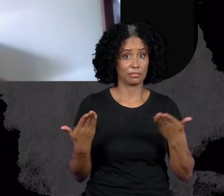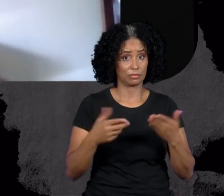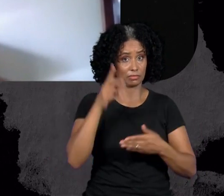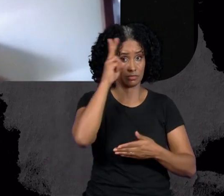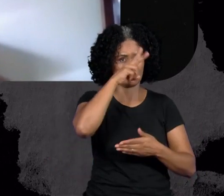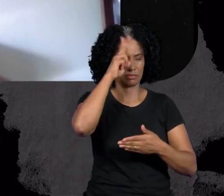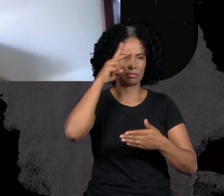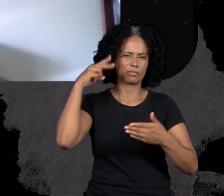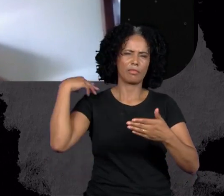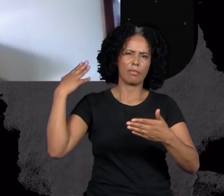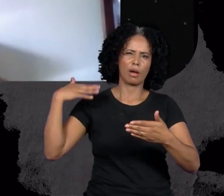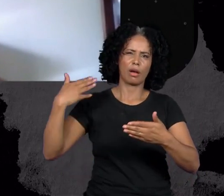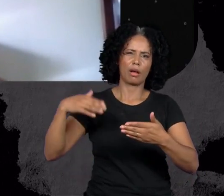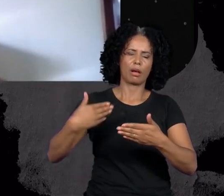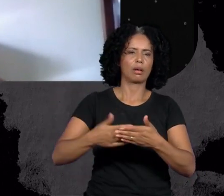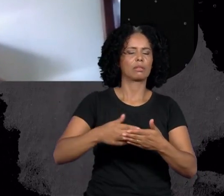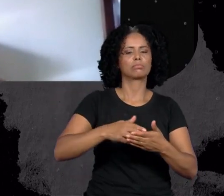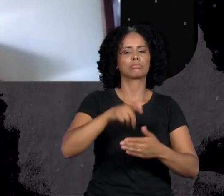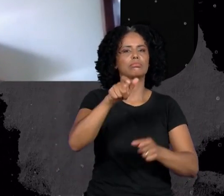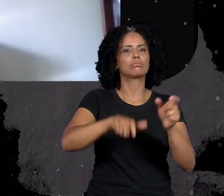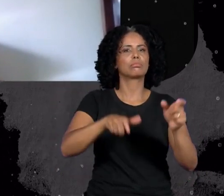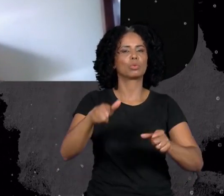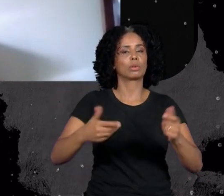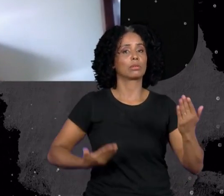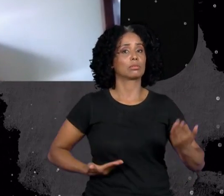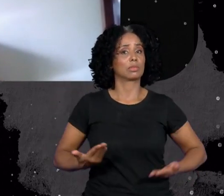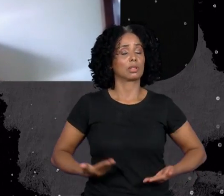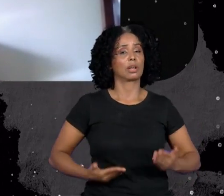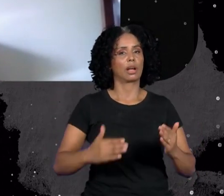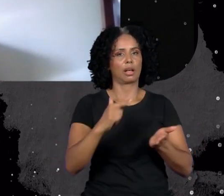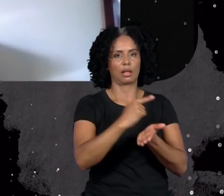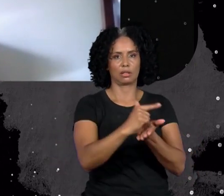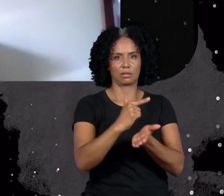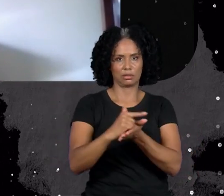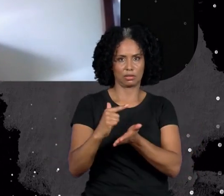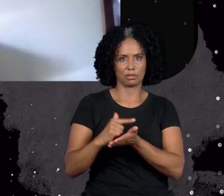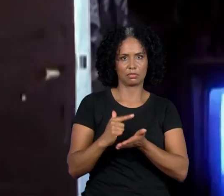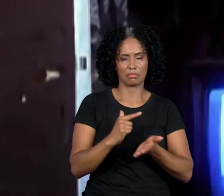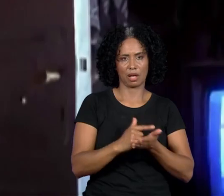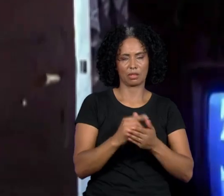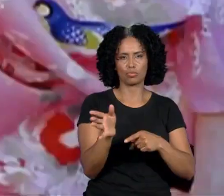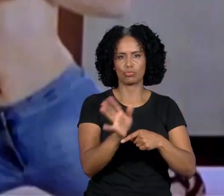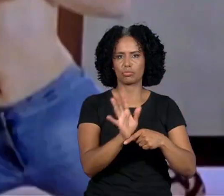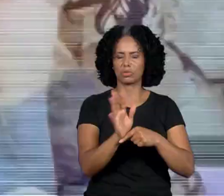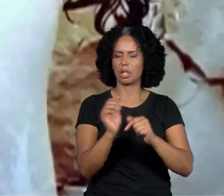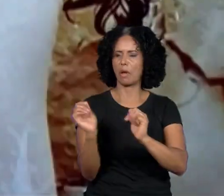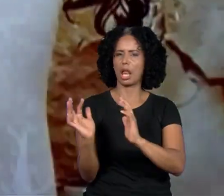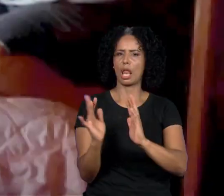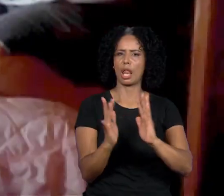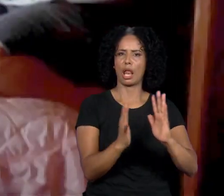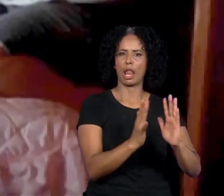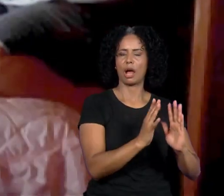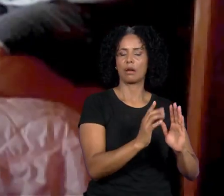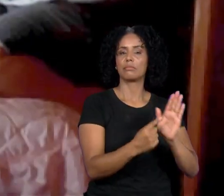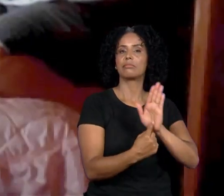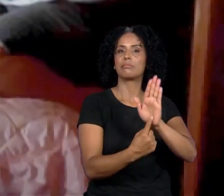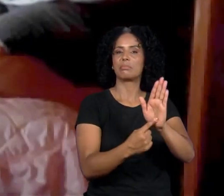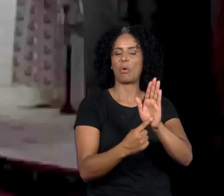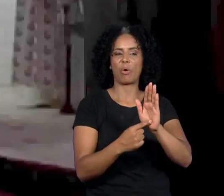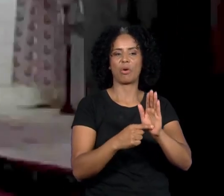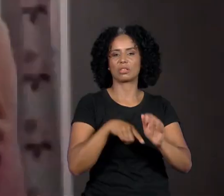Historicamente, as domésticas vêm sendo retratadas no cinema como a